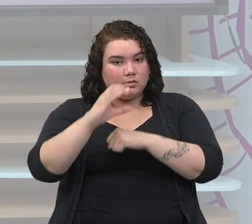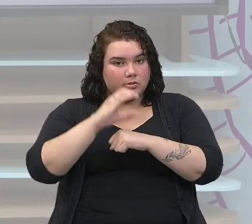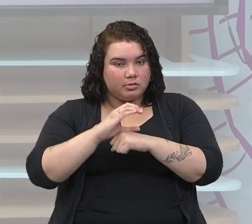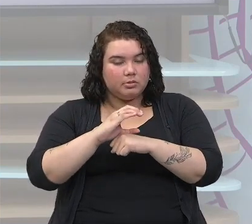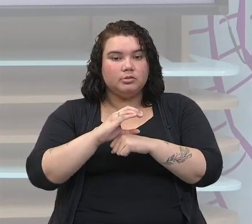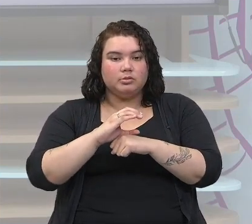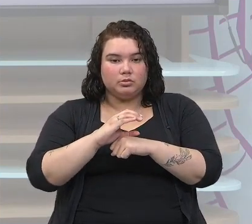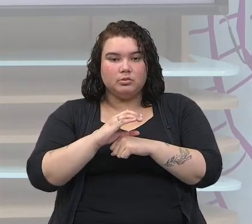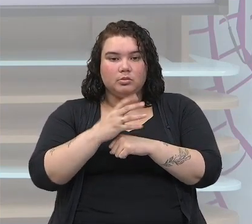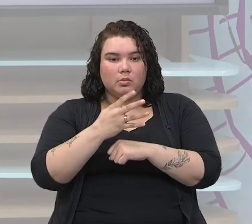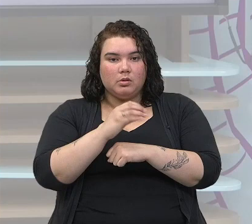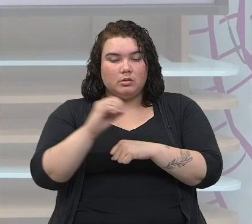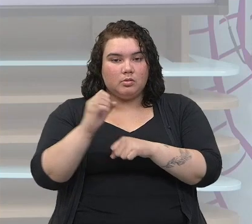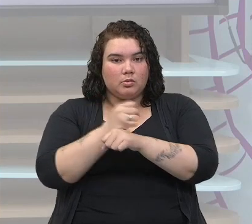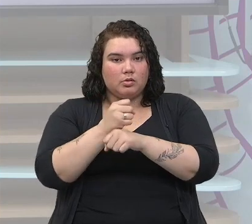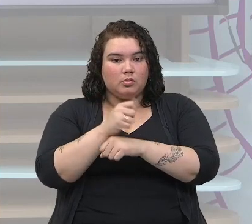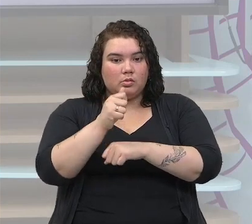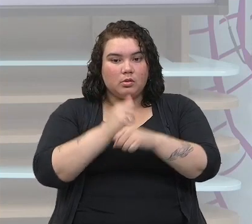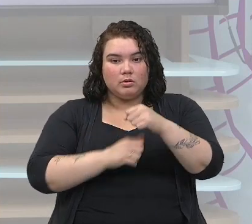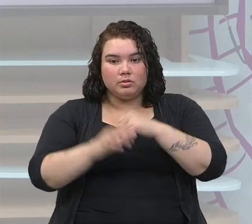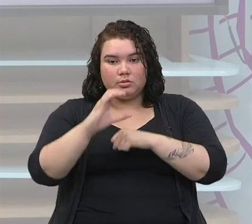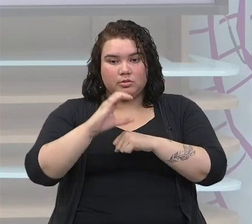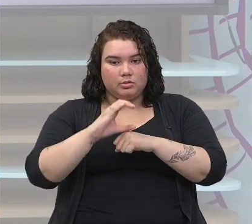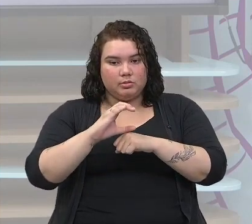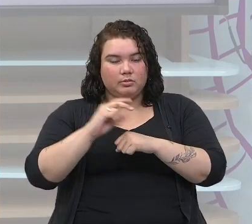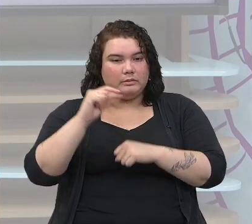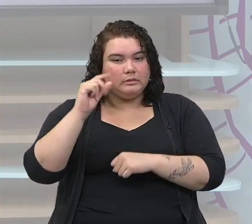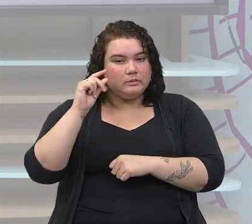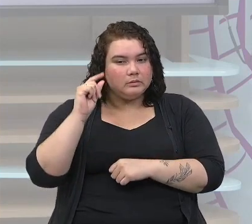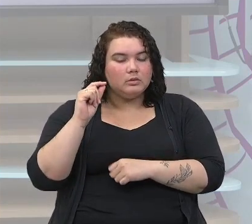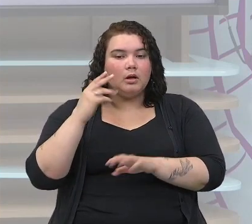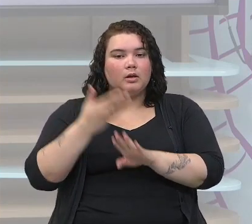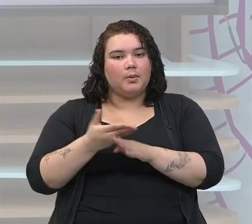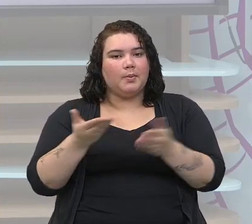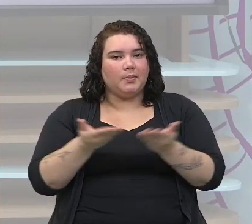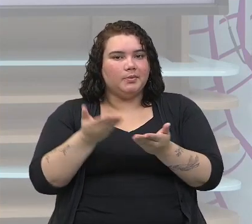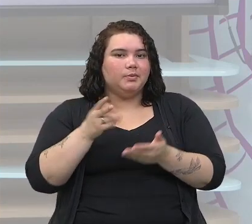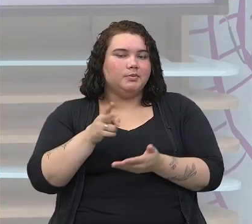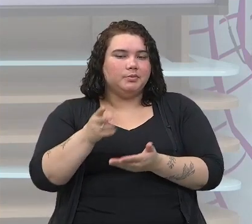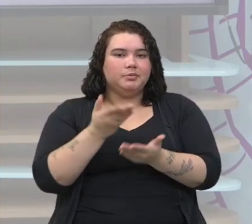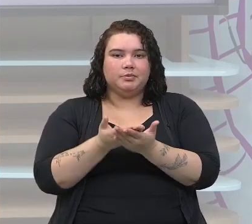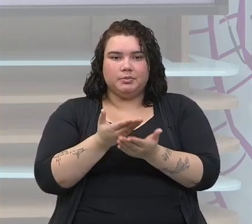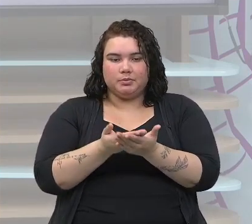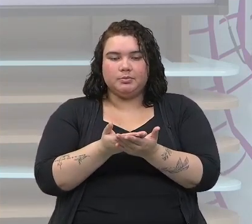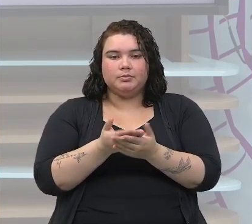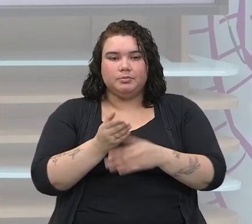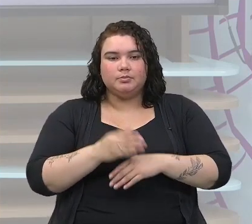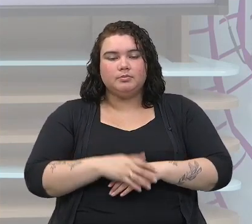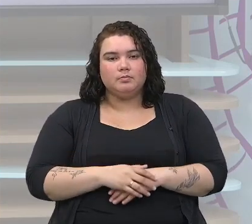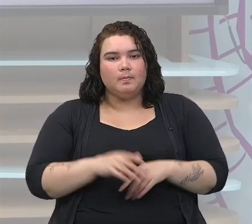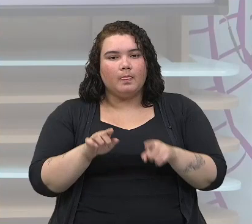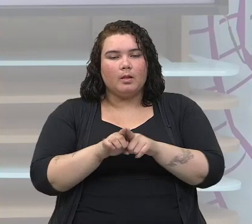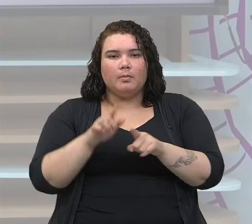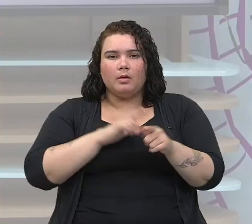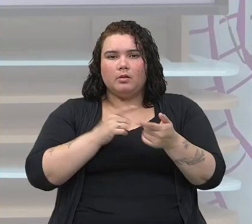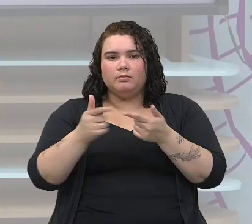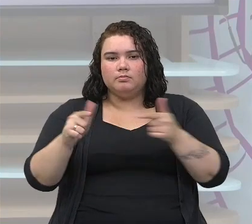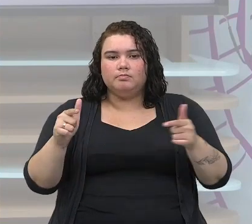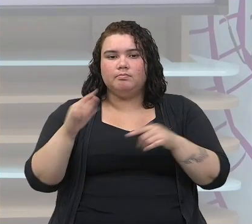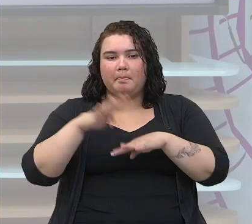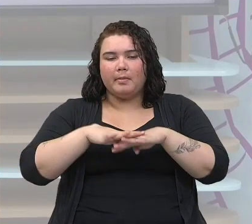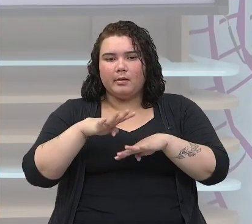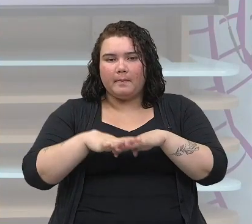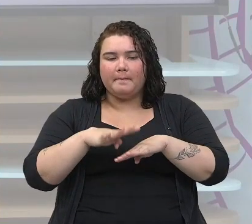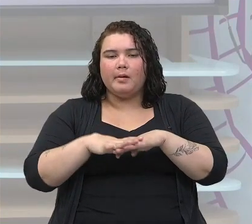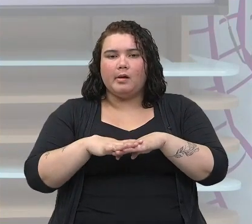né? Então é bem antigo, e hoje ainda nós estudamos, né? E temos aí os outros matemáticos mais contemporâneos que